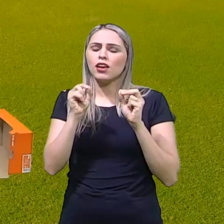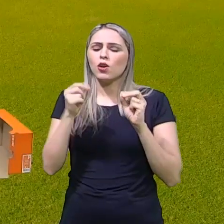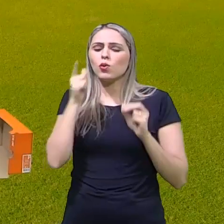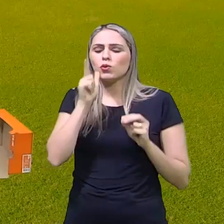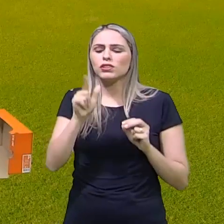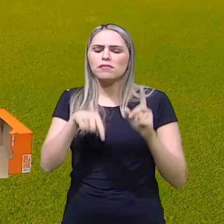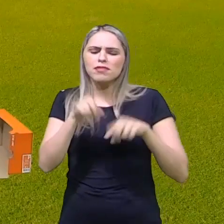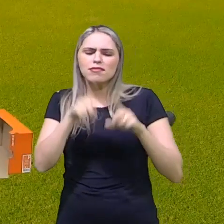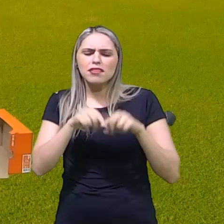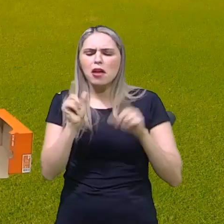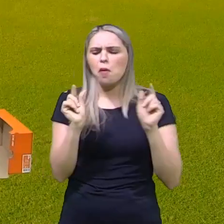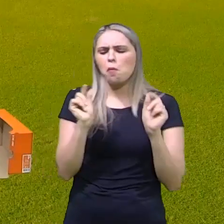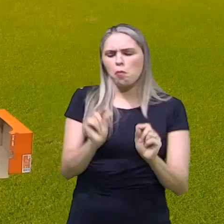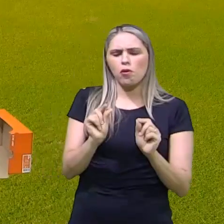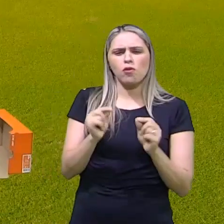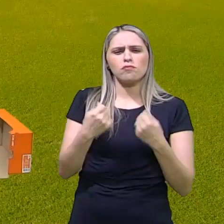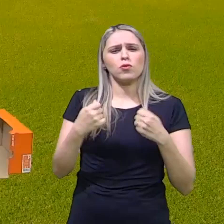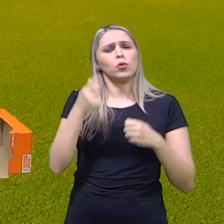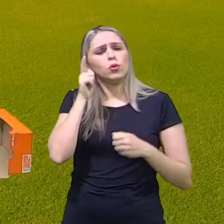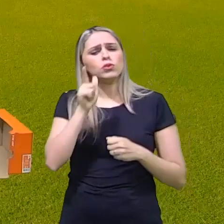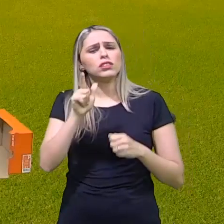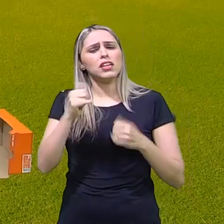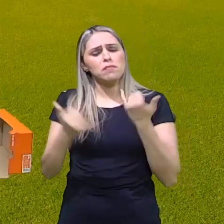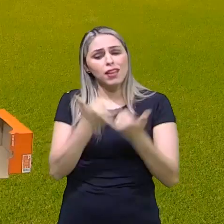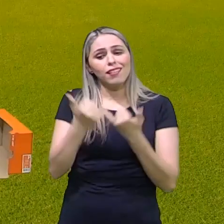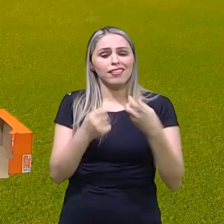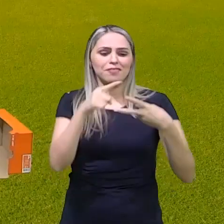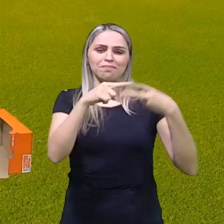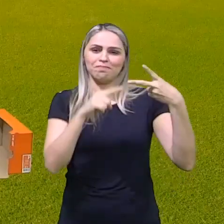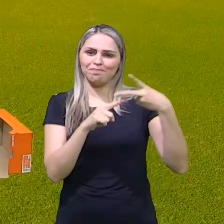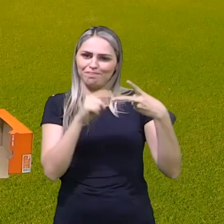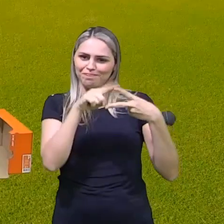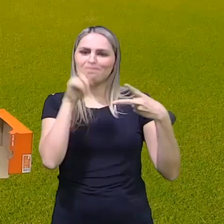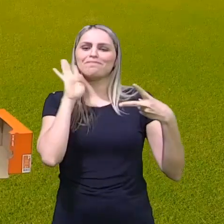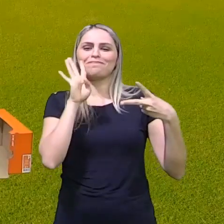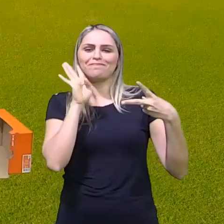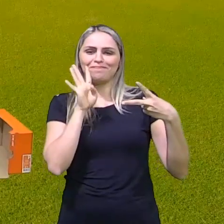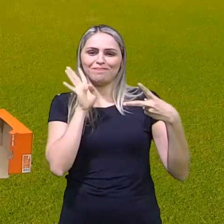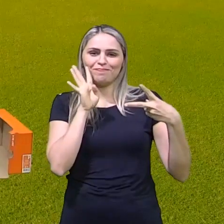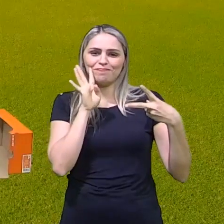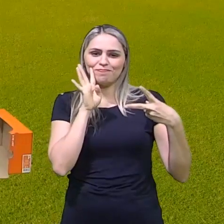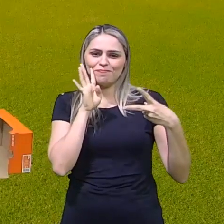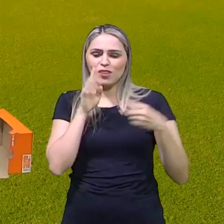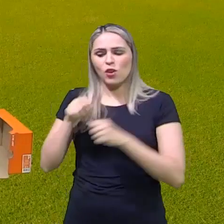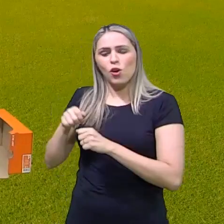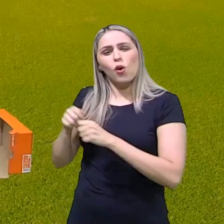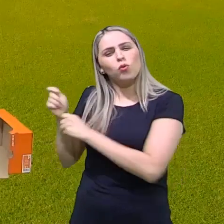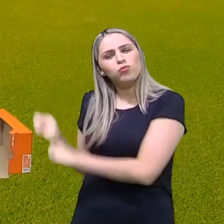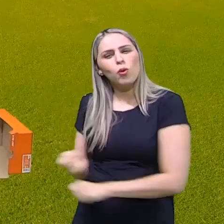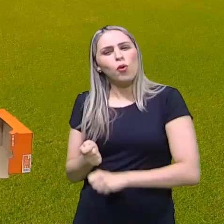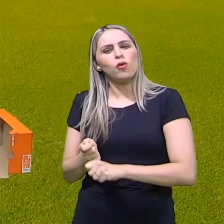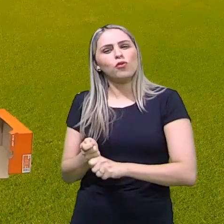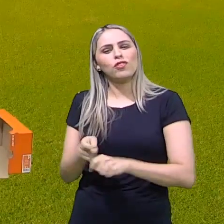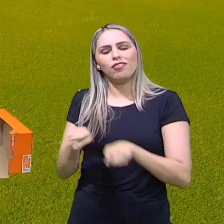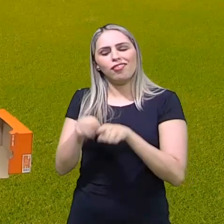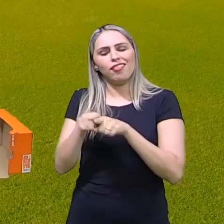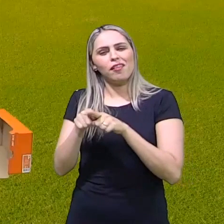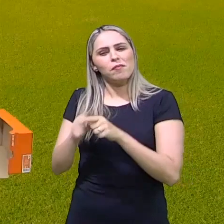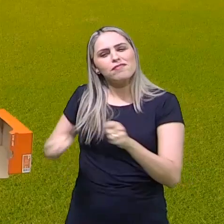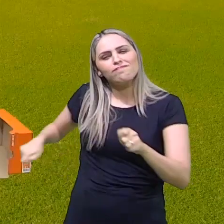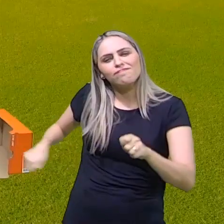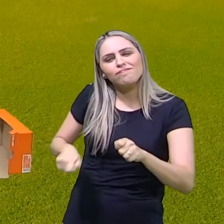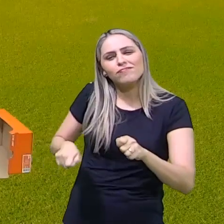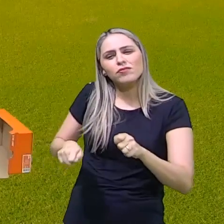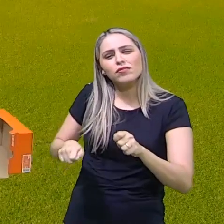com poucos materiais, vocês podem fazer duas brincadeiras muito legais. Golfe e sinuca. Desde que você consiga